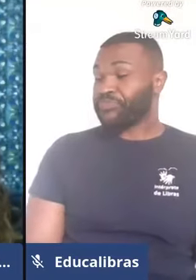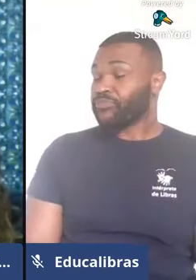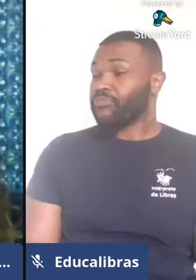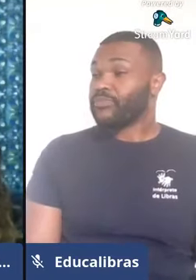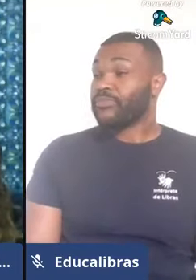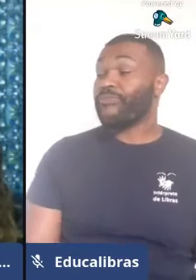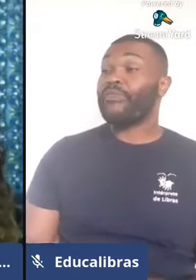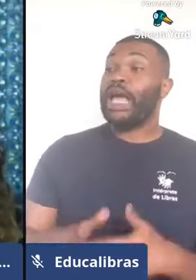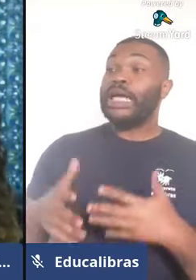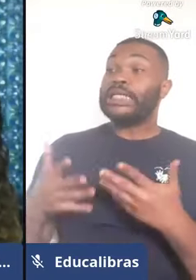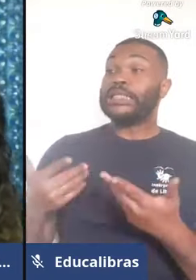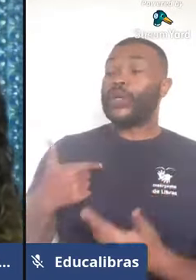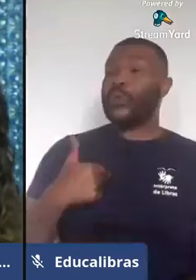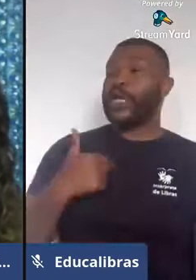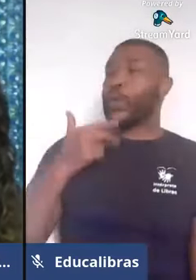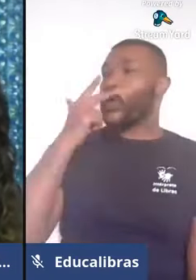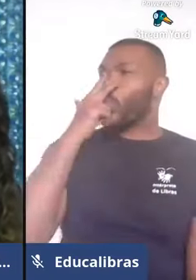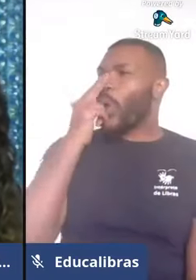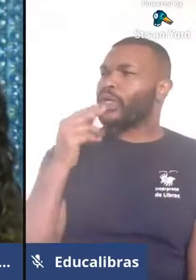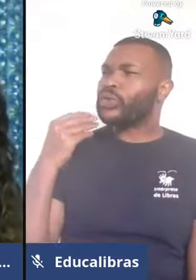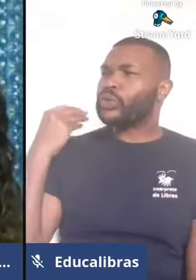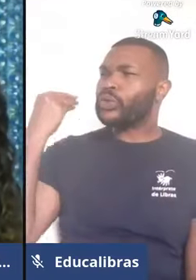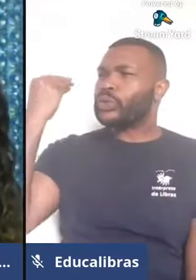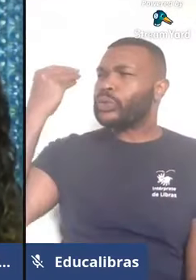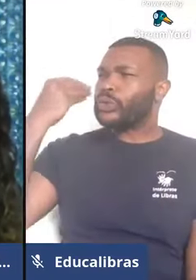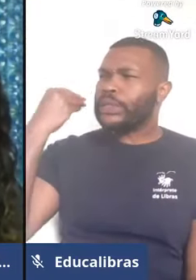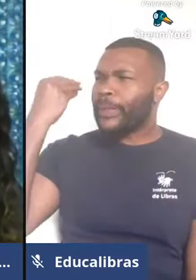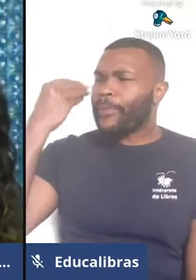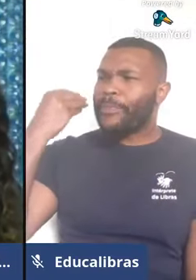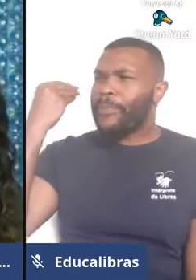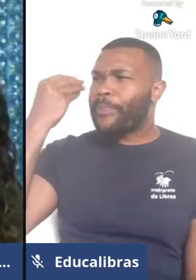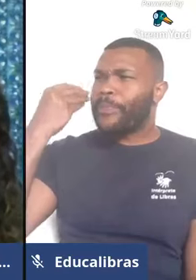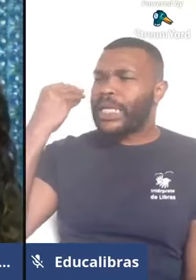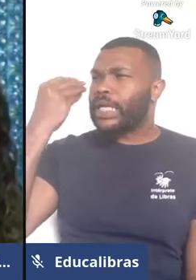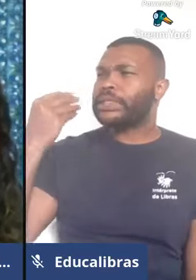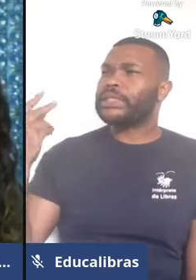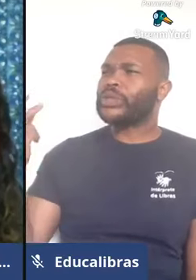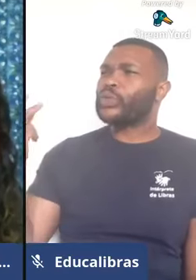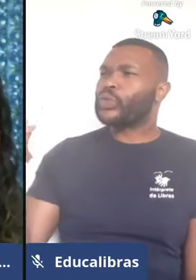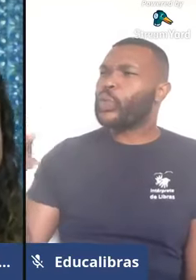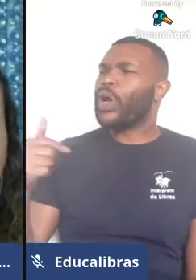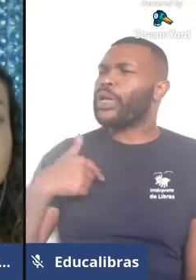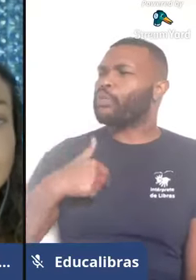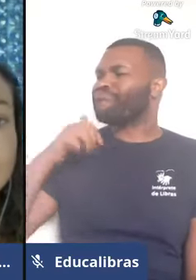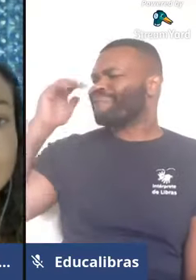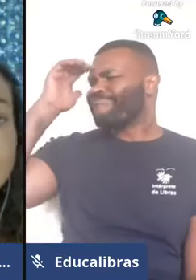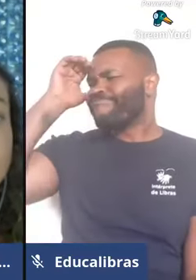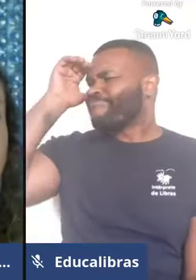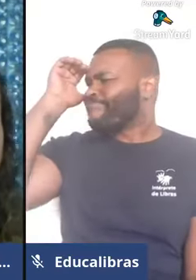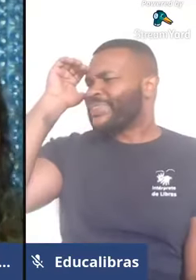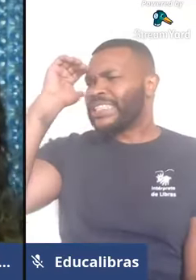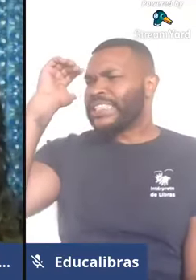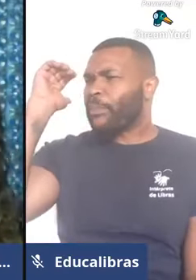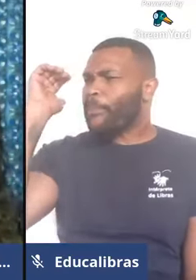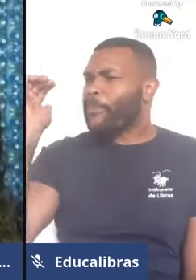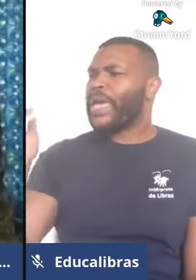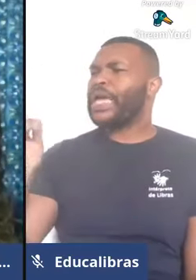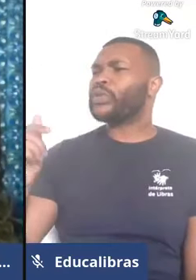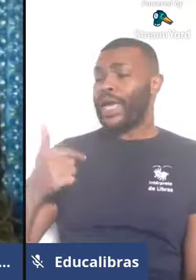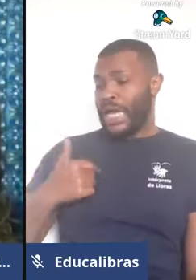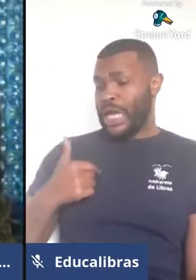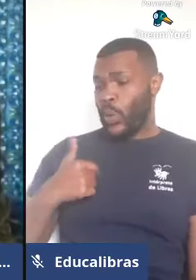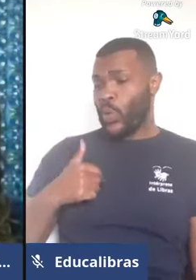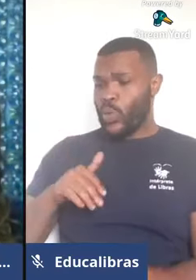Eu acho essa experiência eu tenho adorado, né? Eu respeito muito esse cargo de secretário e